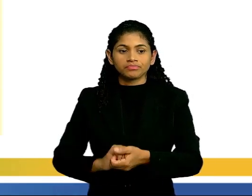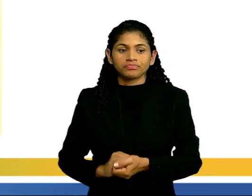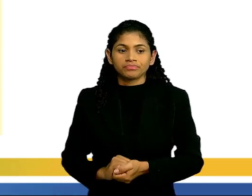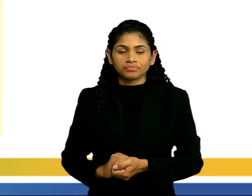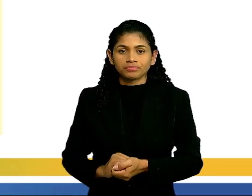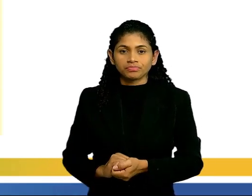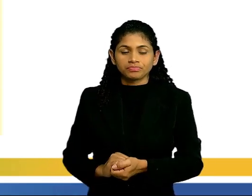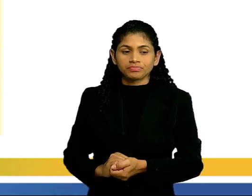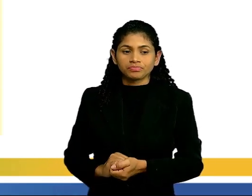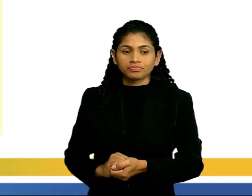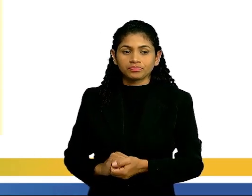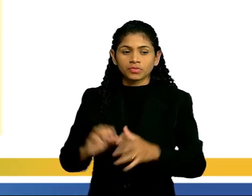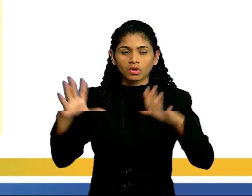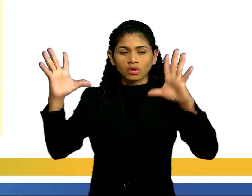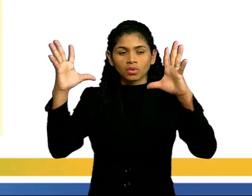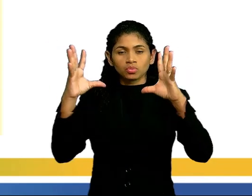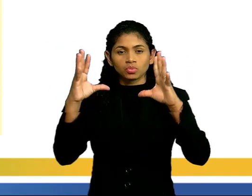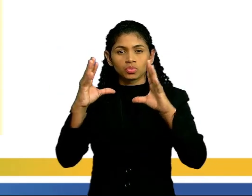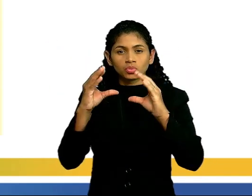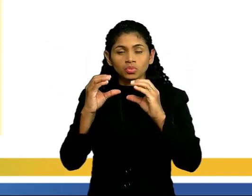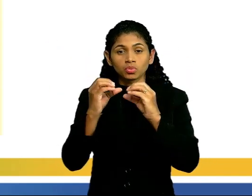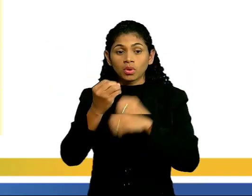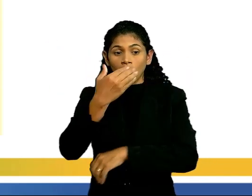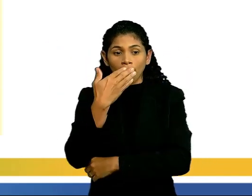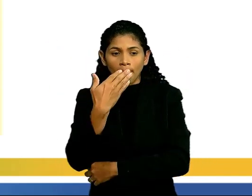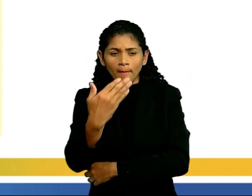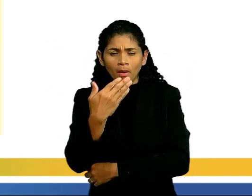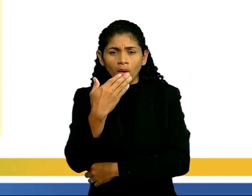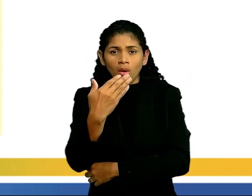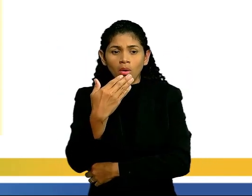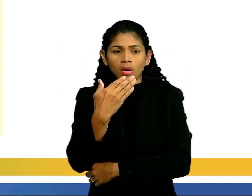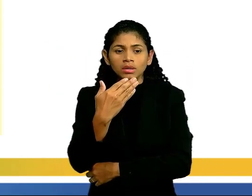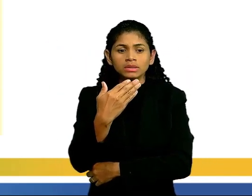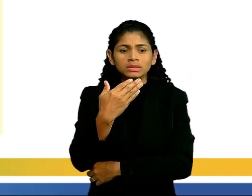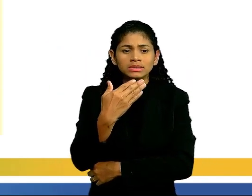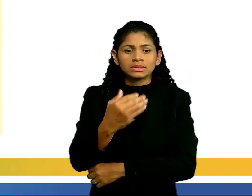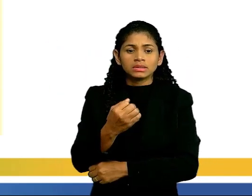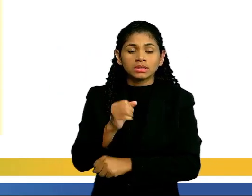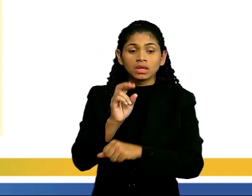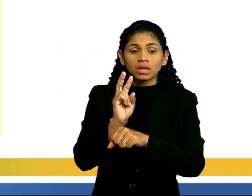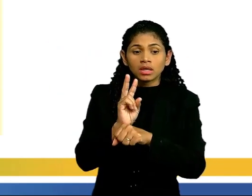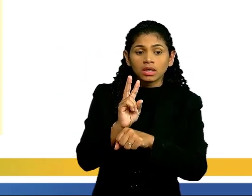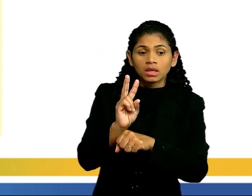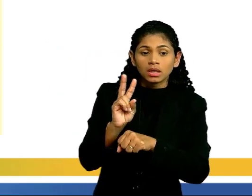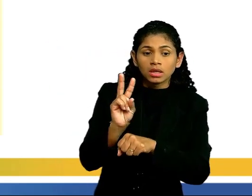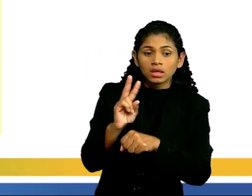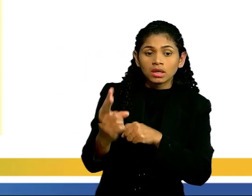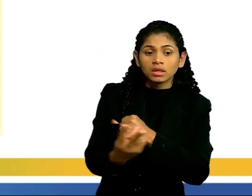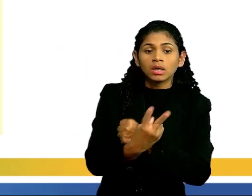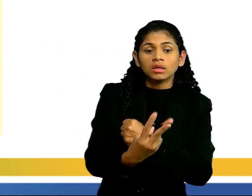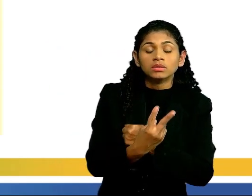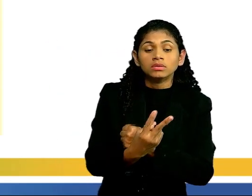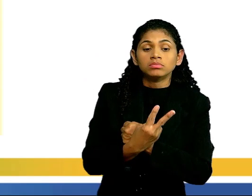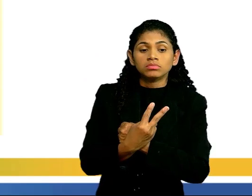enquanto elas pedem socorro e eu tranquilamente no meu barracão ouço valsas